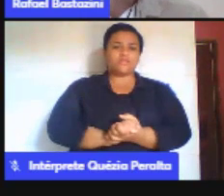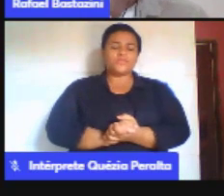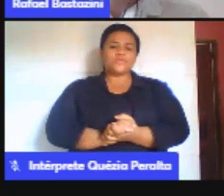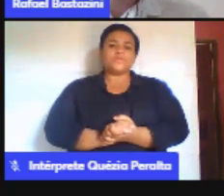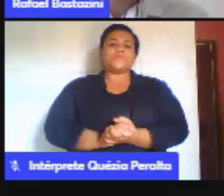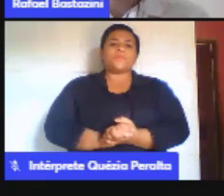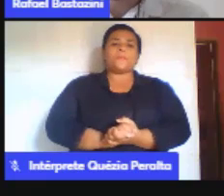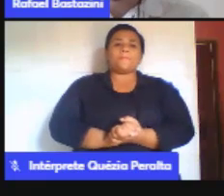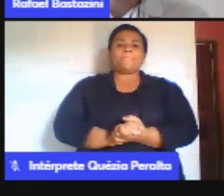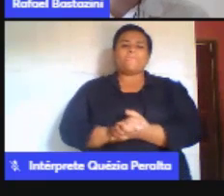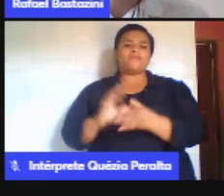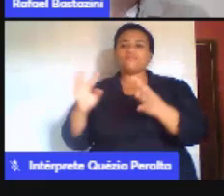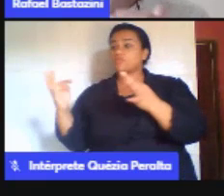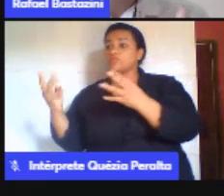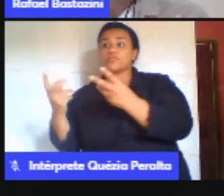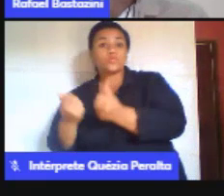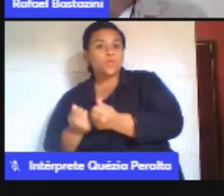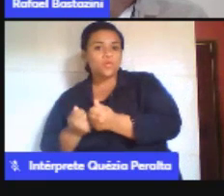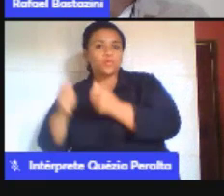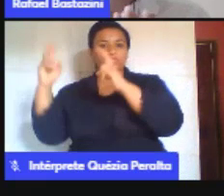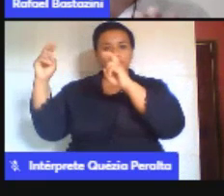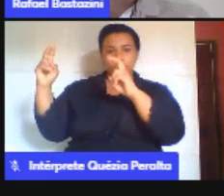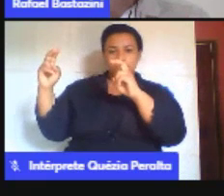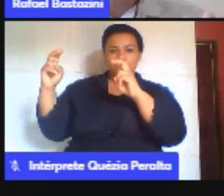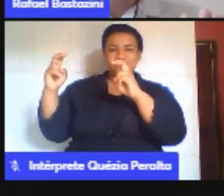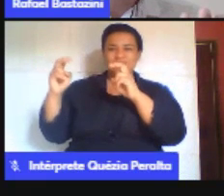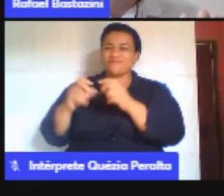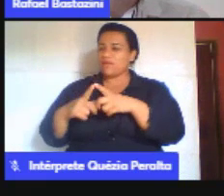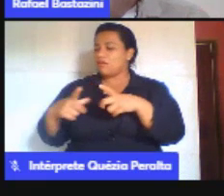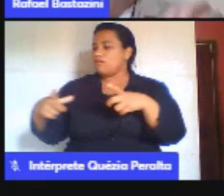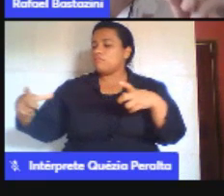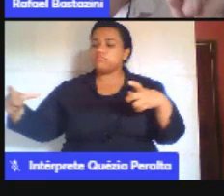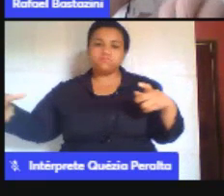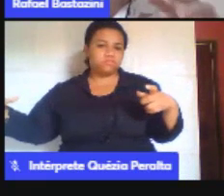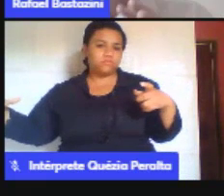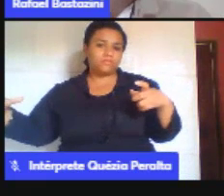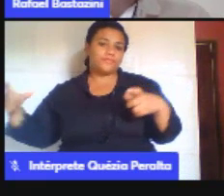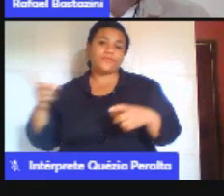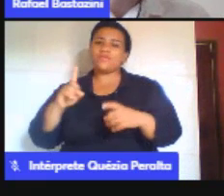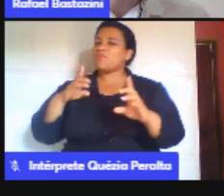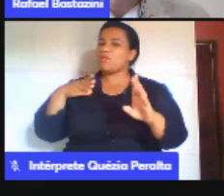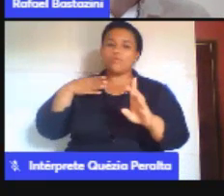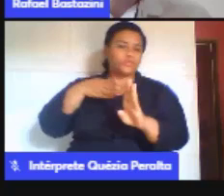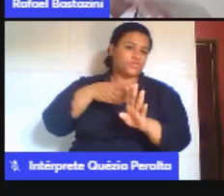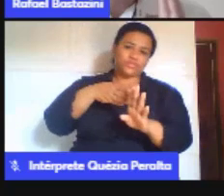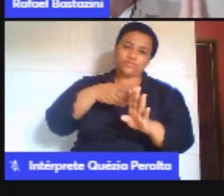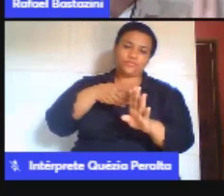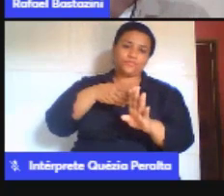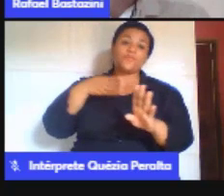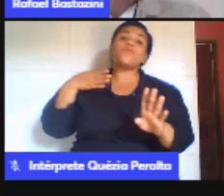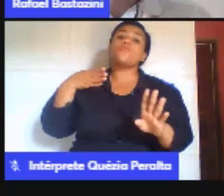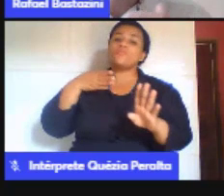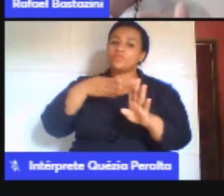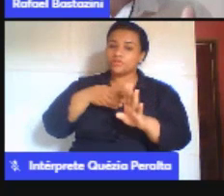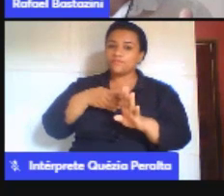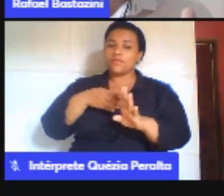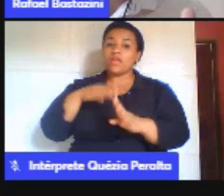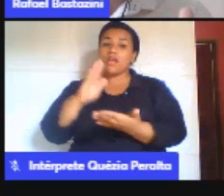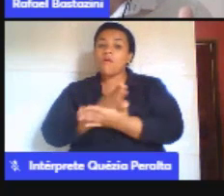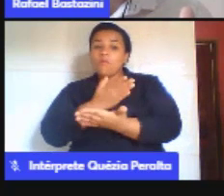placas para apresentar para vocês, porque ficaria muito extenso e não é o objetivo. Eu vou mostrar alguns exemplos de como